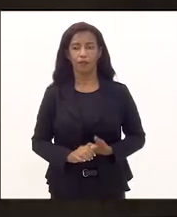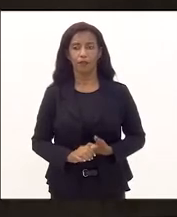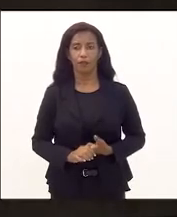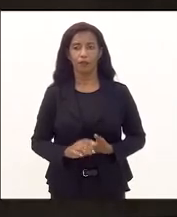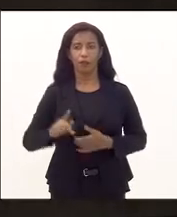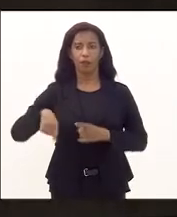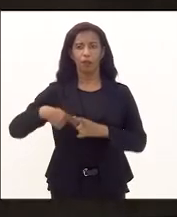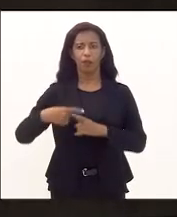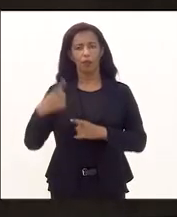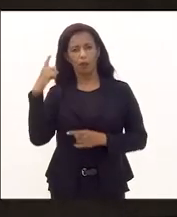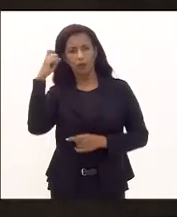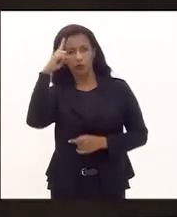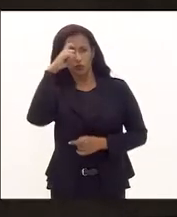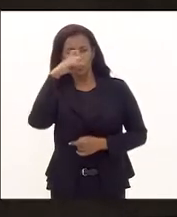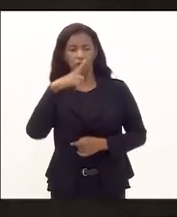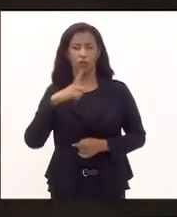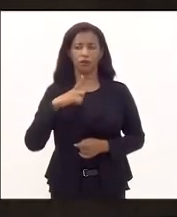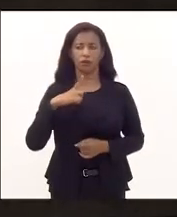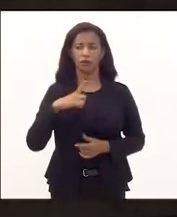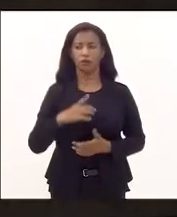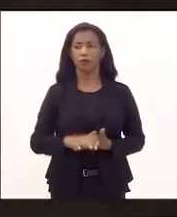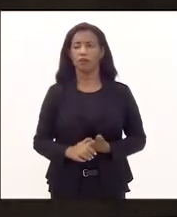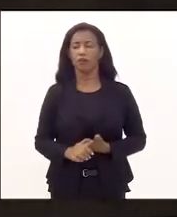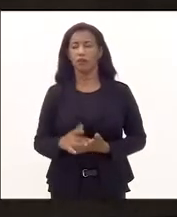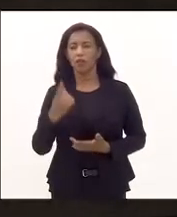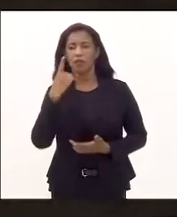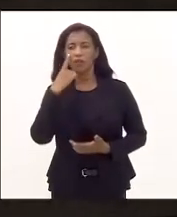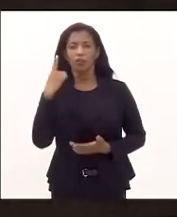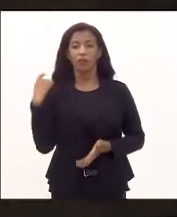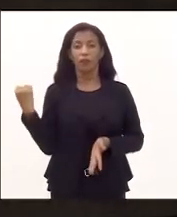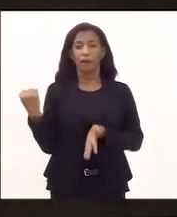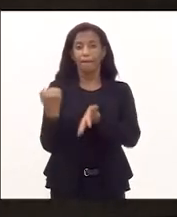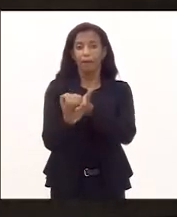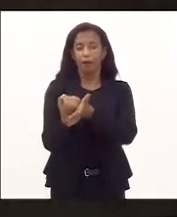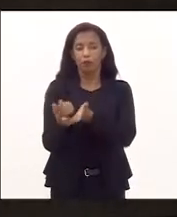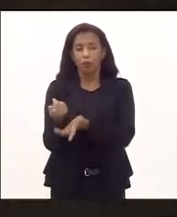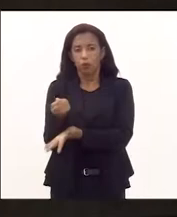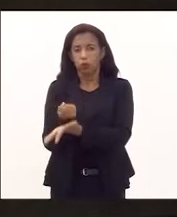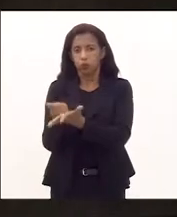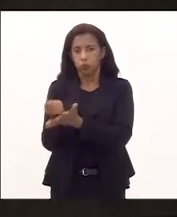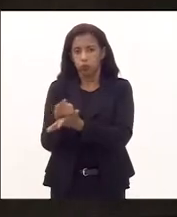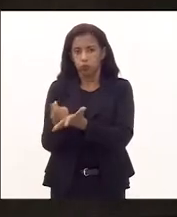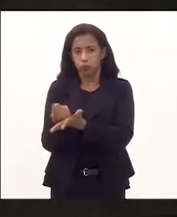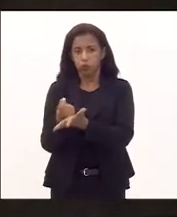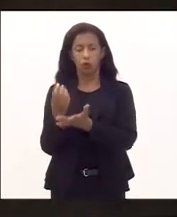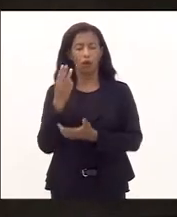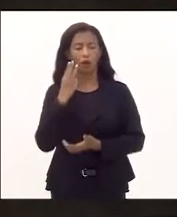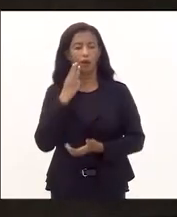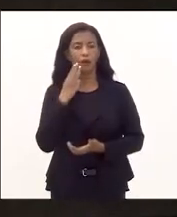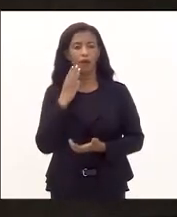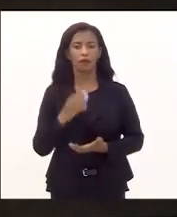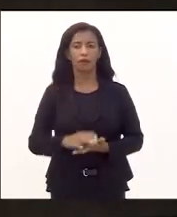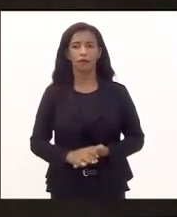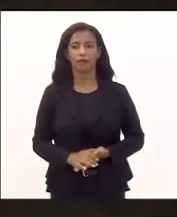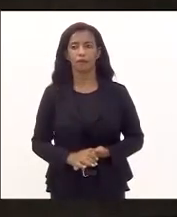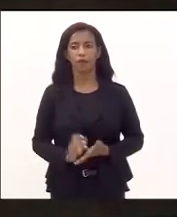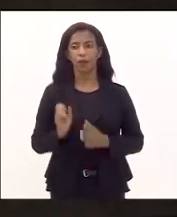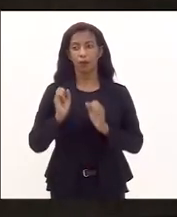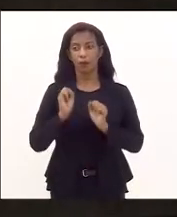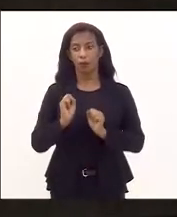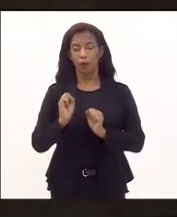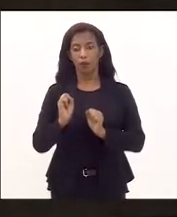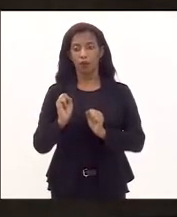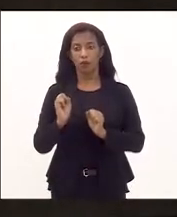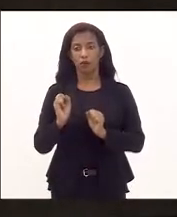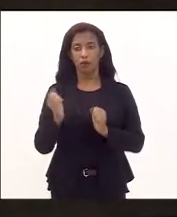por mais dificuldade que se tenha de prever o impacto financeiro, deputado Waldeck, pode-se